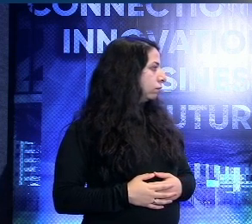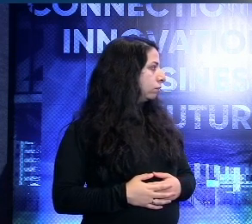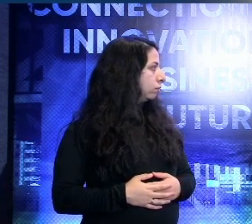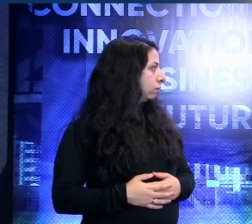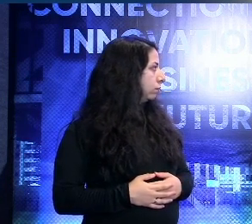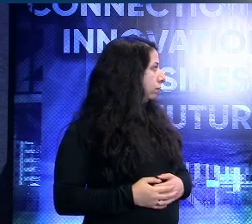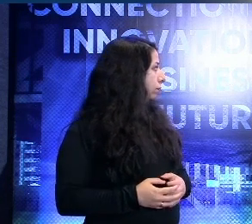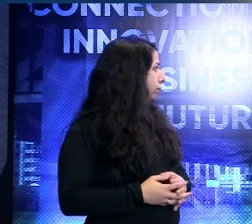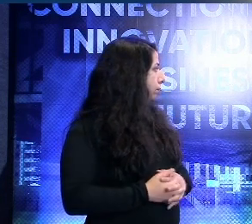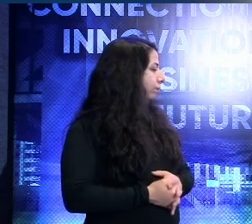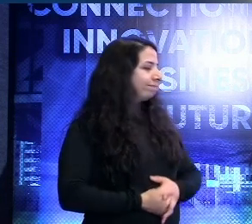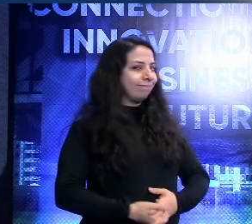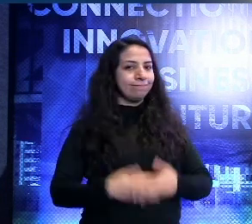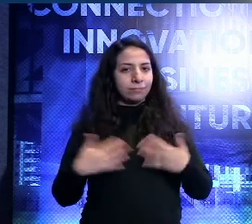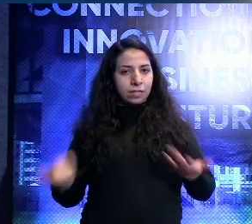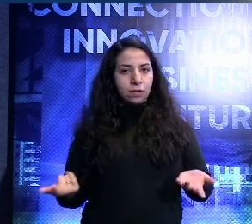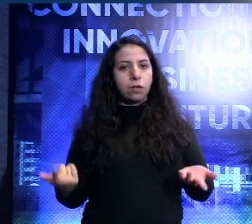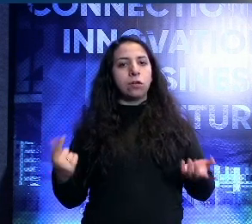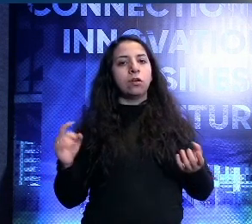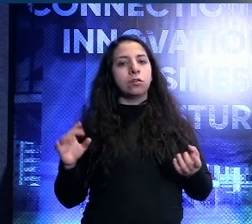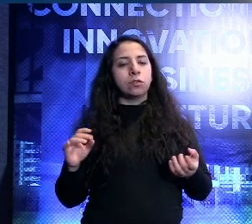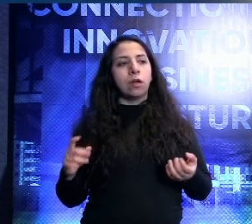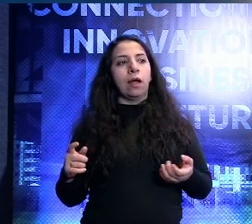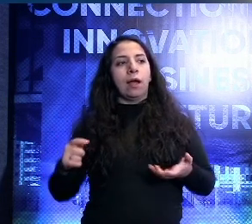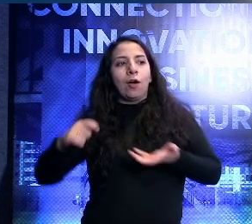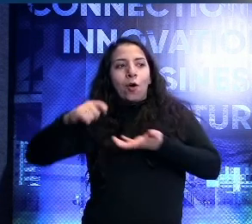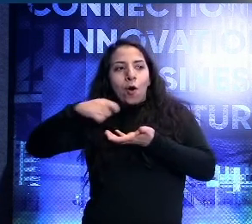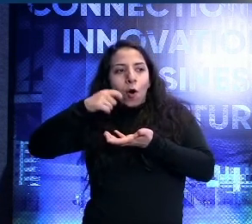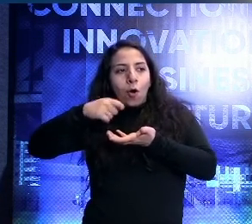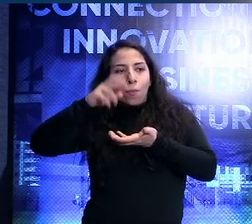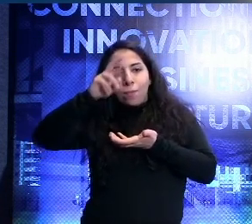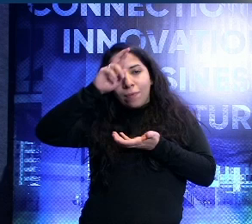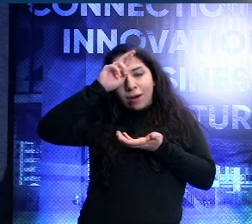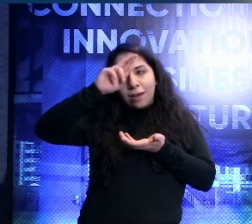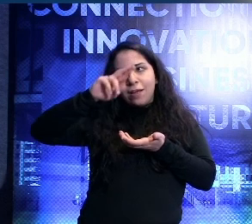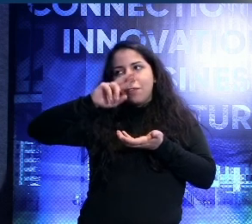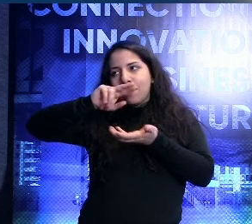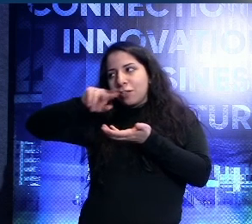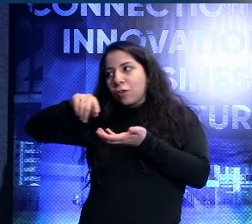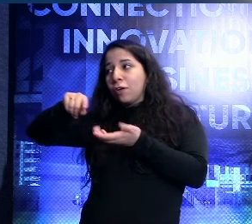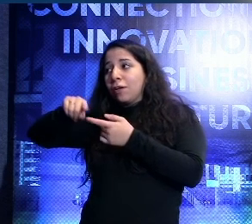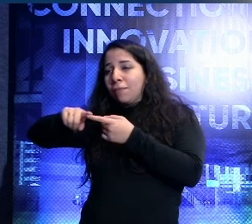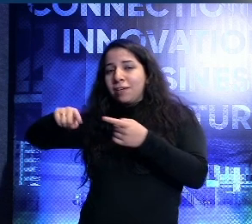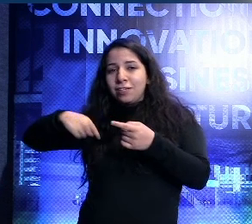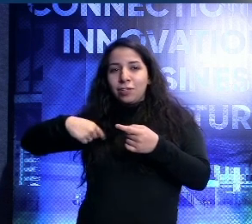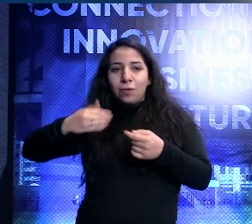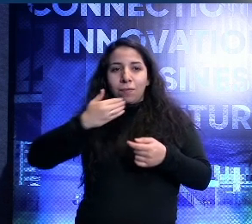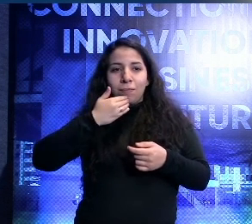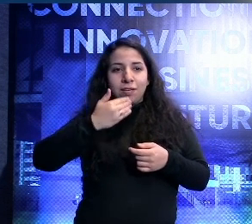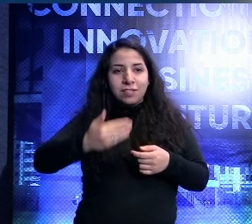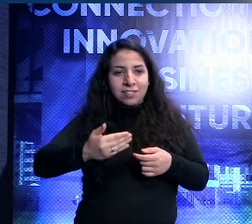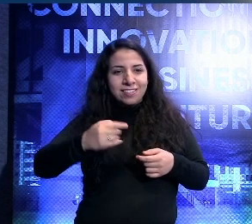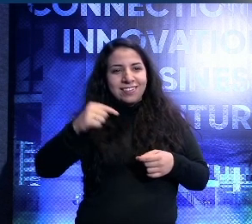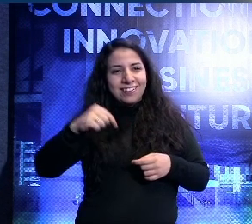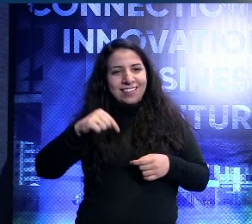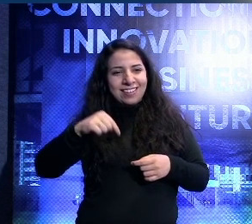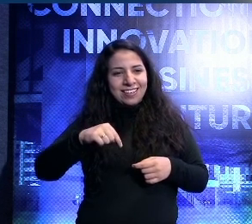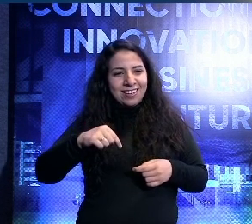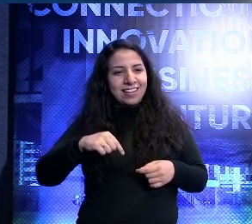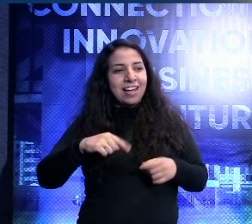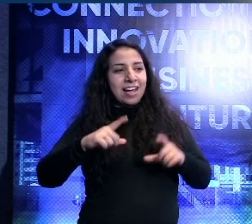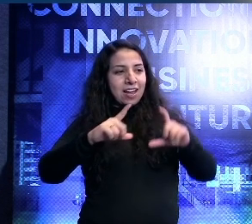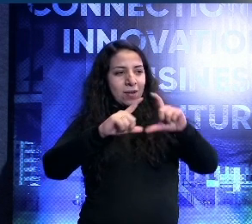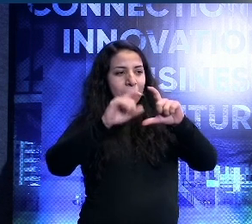último. E eu poderia estar almoçando, eu poderia estar fazendo um monte de coisa, mas não, eu estou aqui pedindo, né? Esse aqui, escaneia o QR